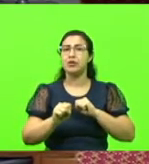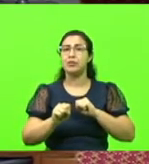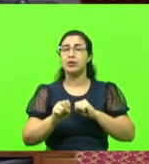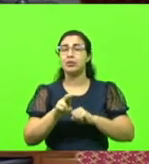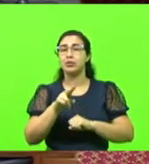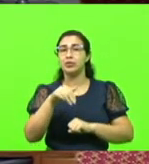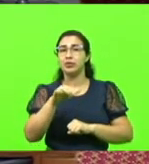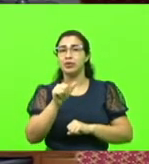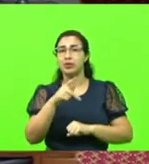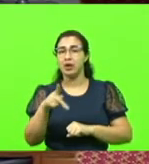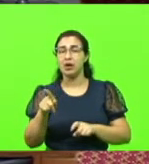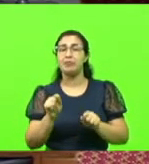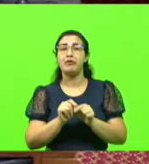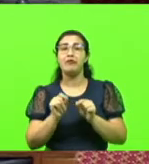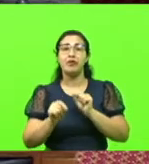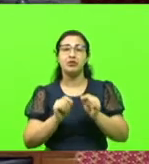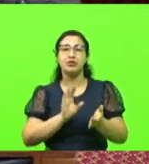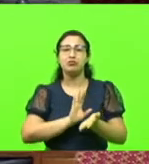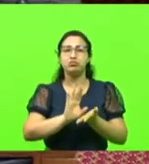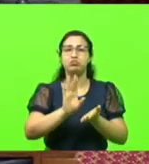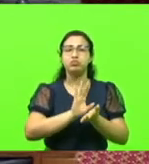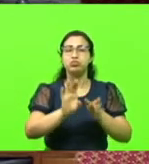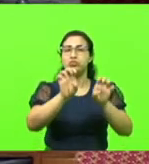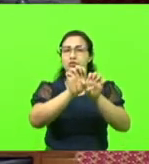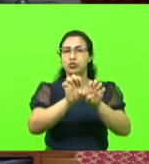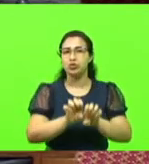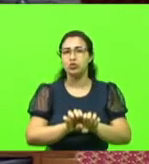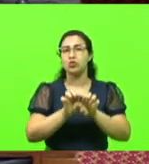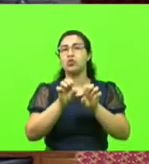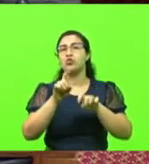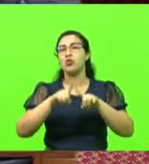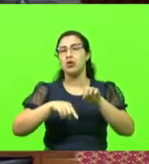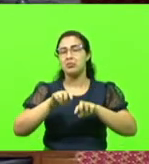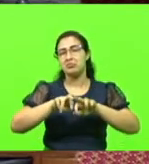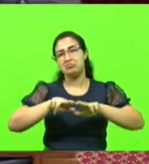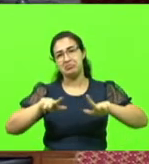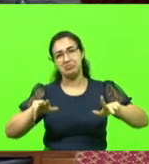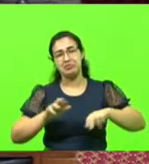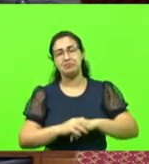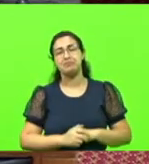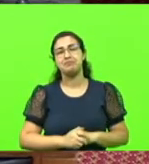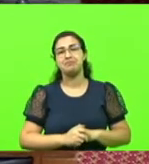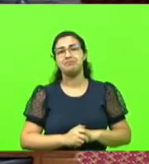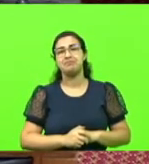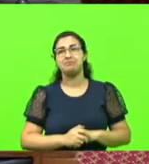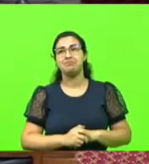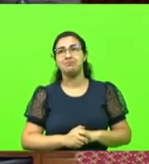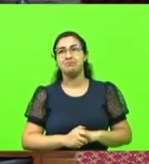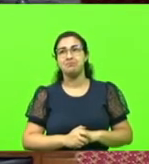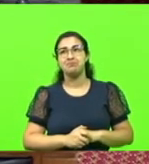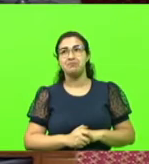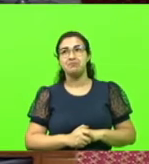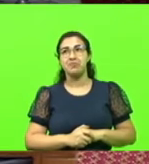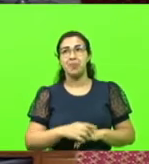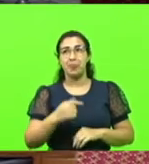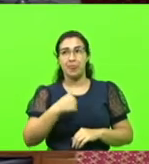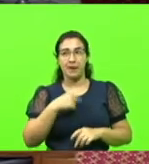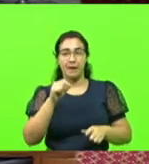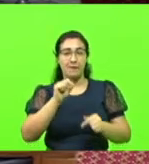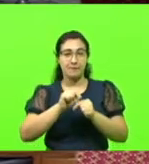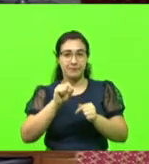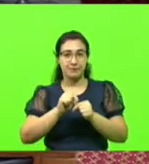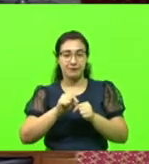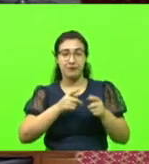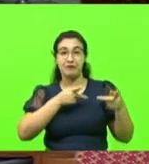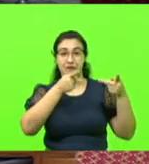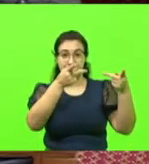investimentos constantes em estrutura, equipamentos e capacitações. Recentemente, realizei uma